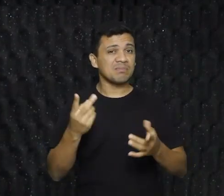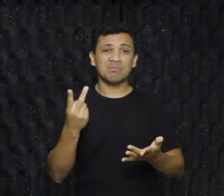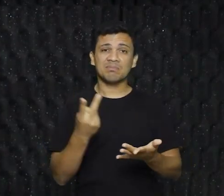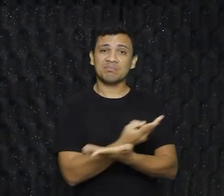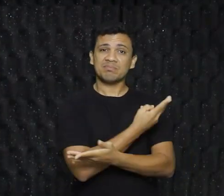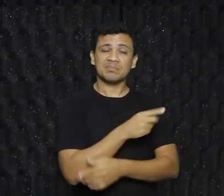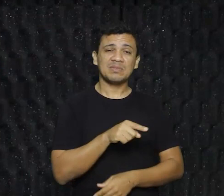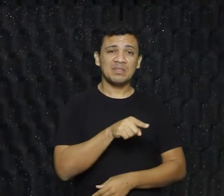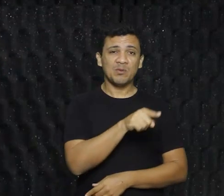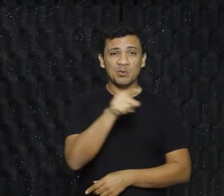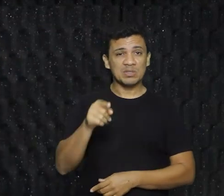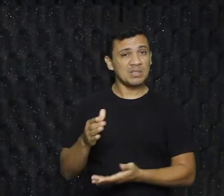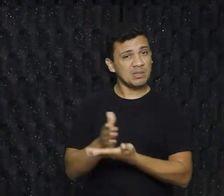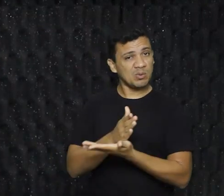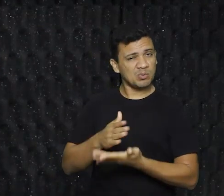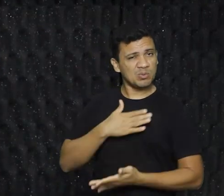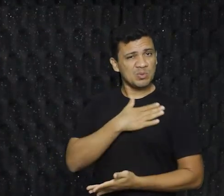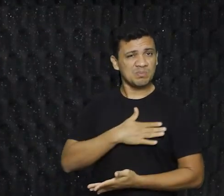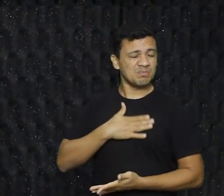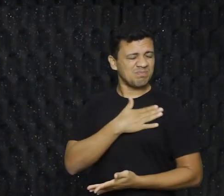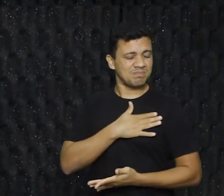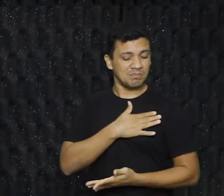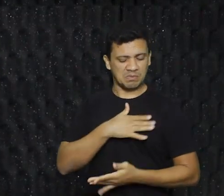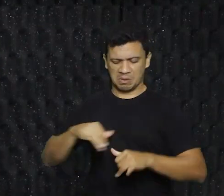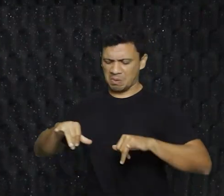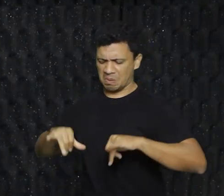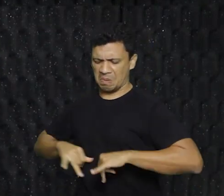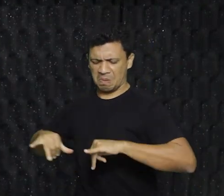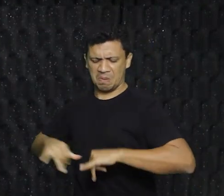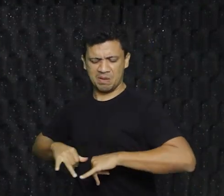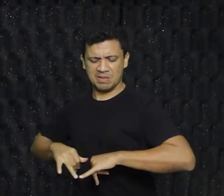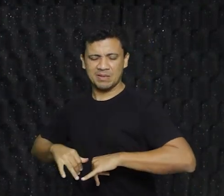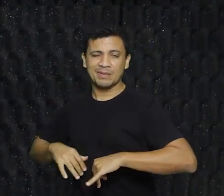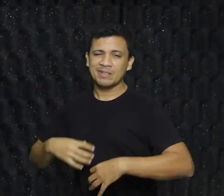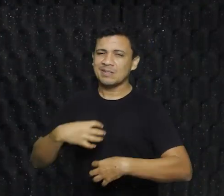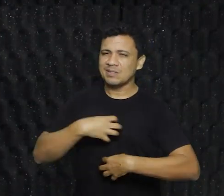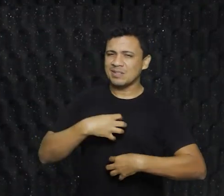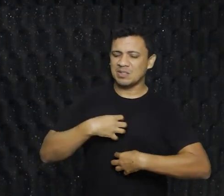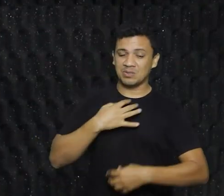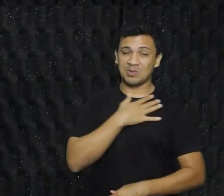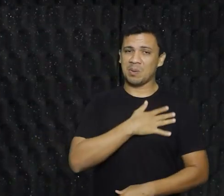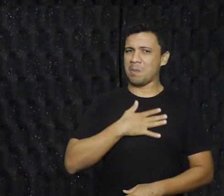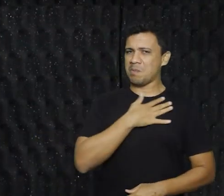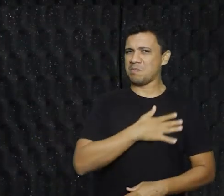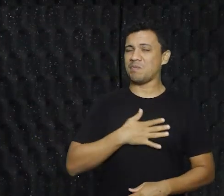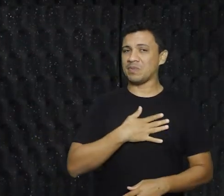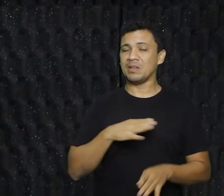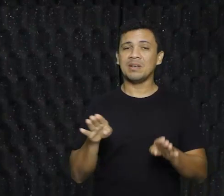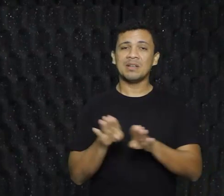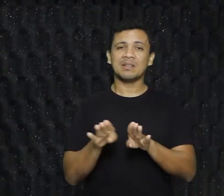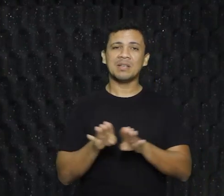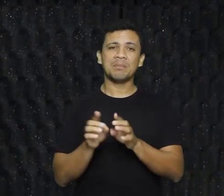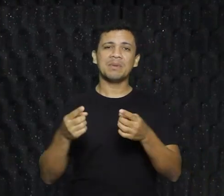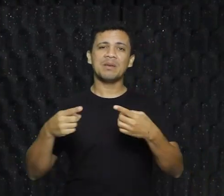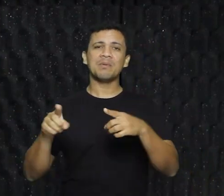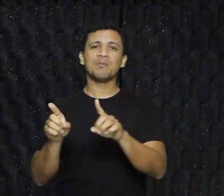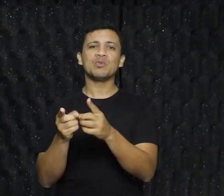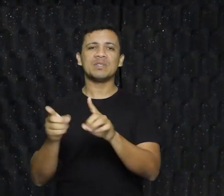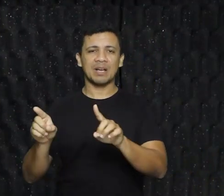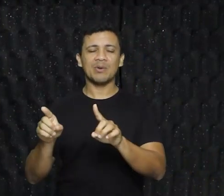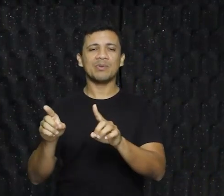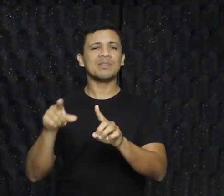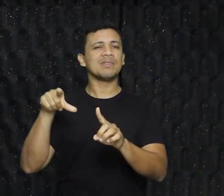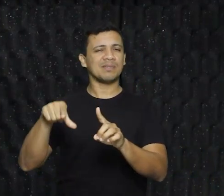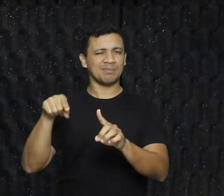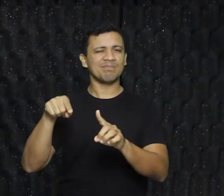têm um prazer gigantesco em sofrer. Como assim? Até o estilo musical já ganhou esse nome,